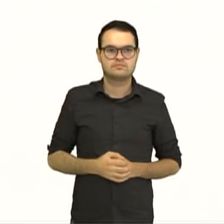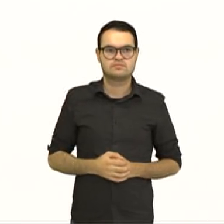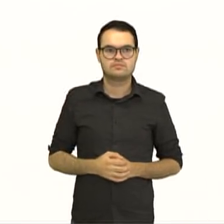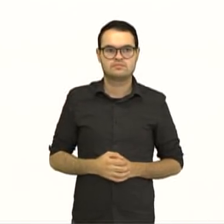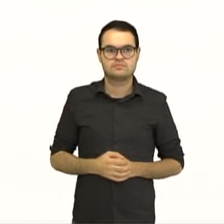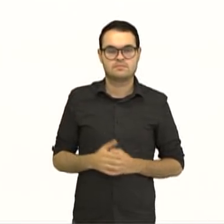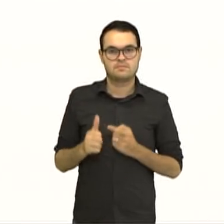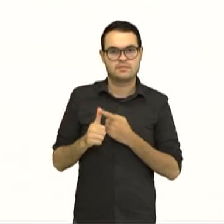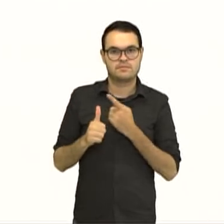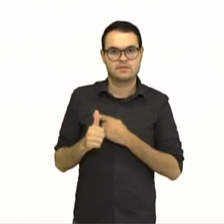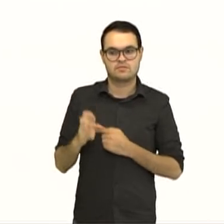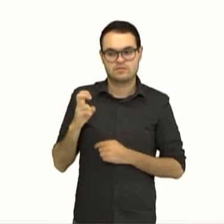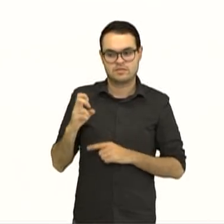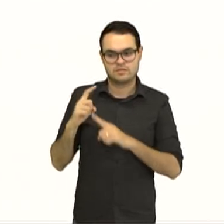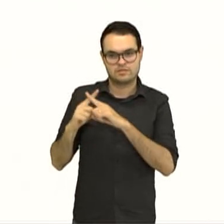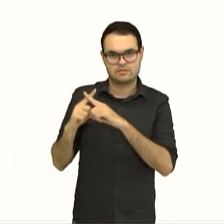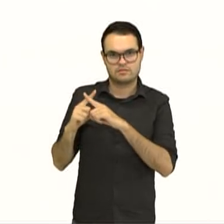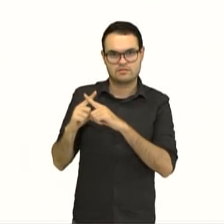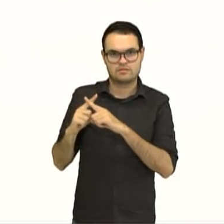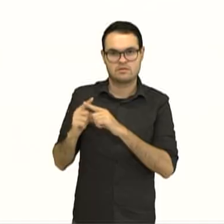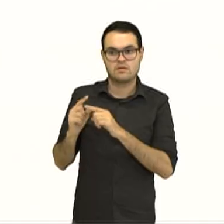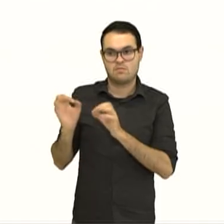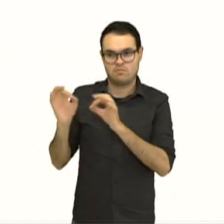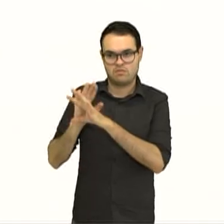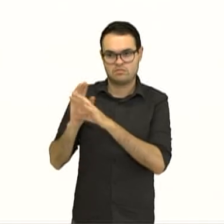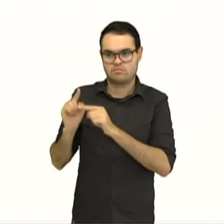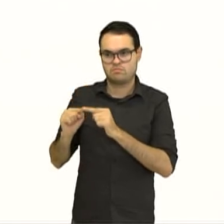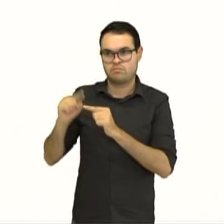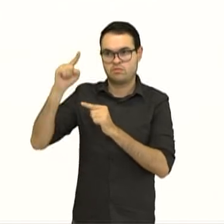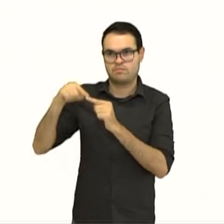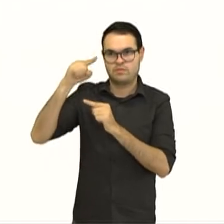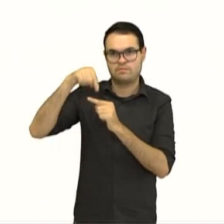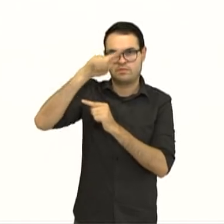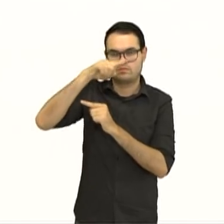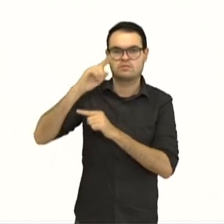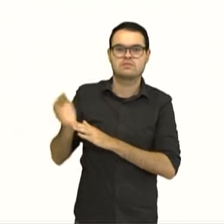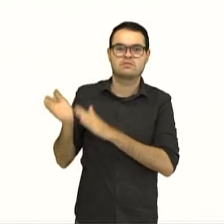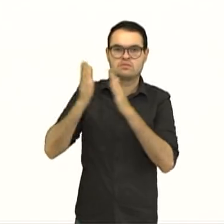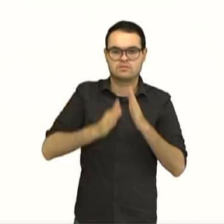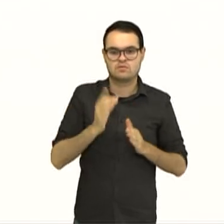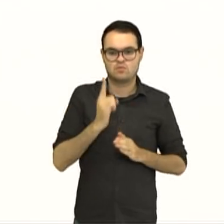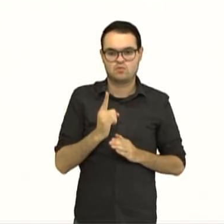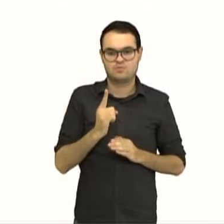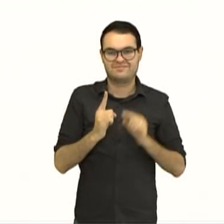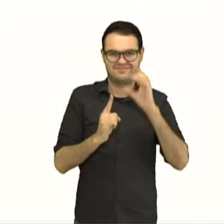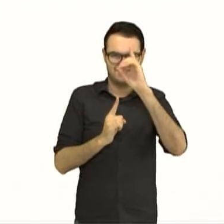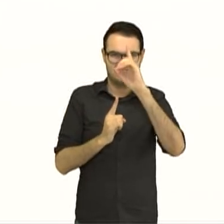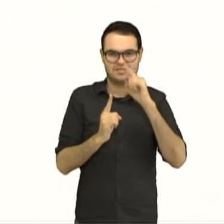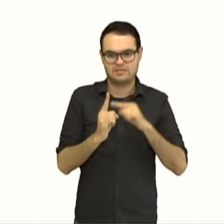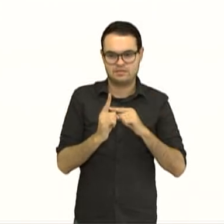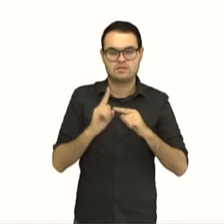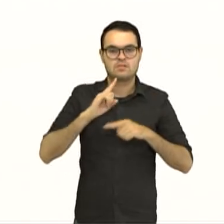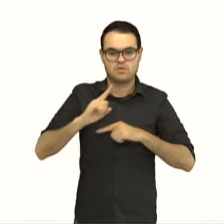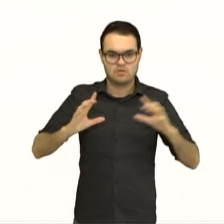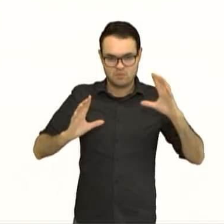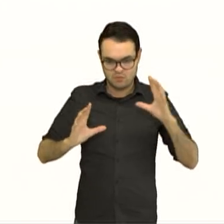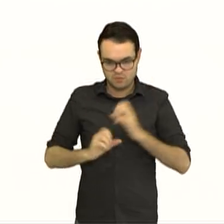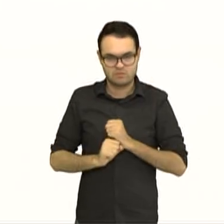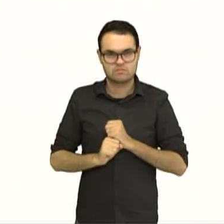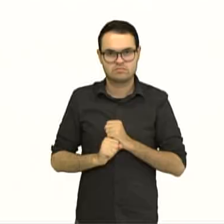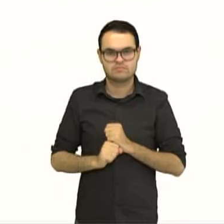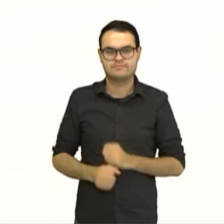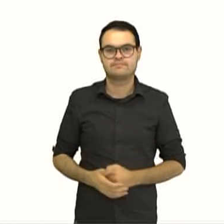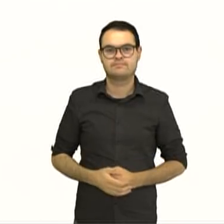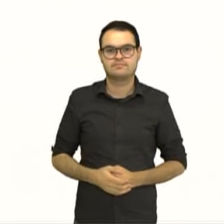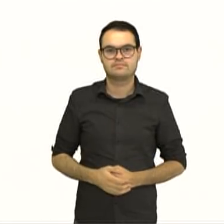5 primeiro, depois eu faço vezes 10, porque se 1 está na dezena vale 10, e junto todo mundo, não é? Quando eu